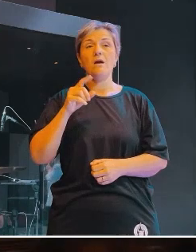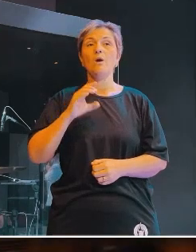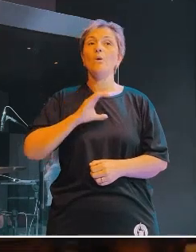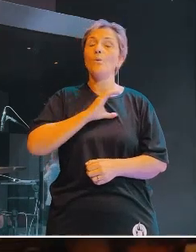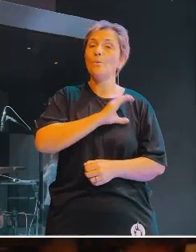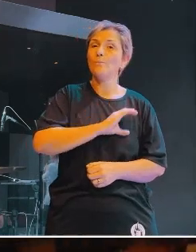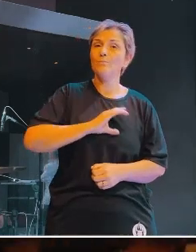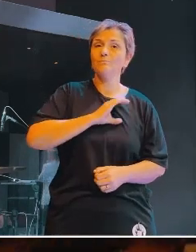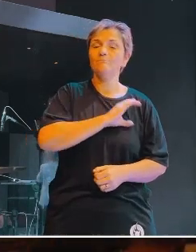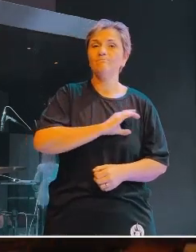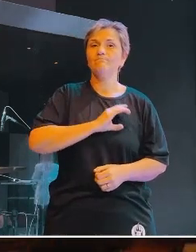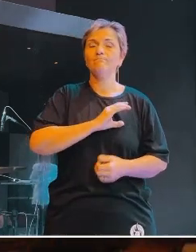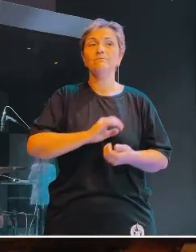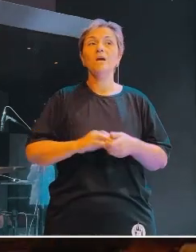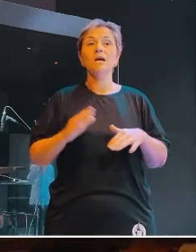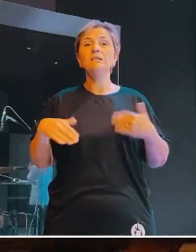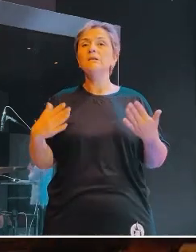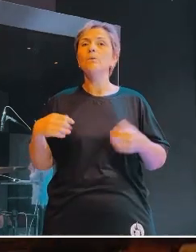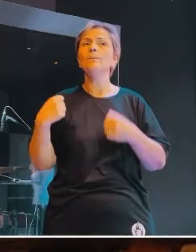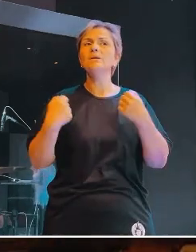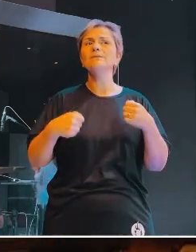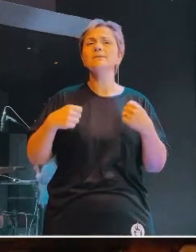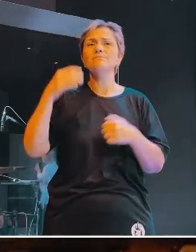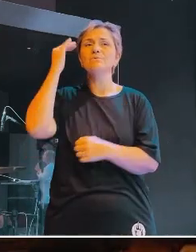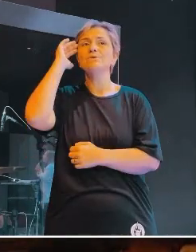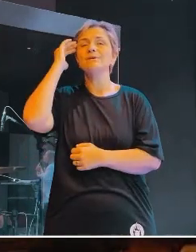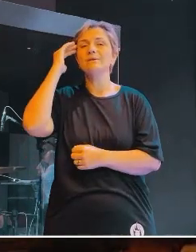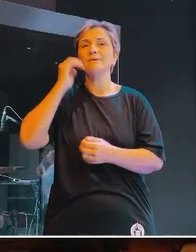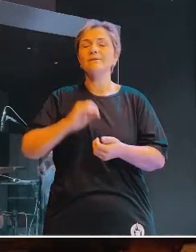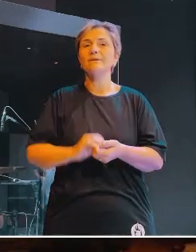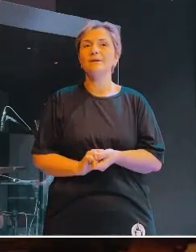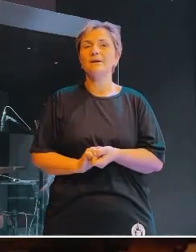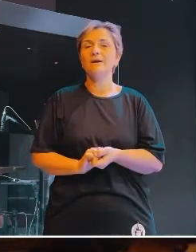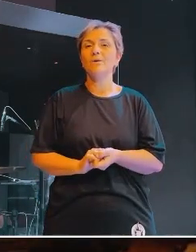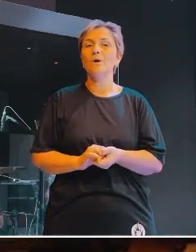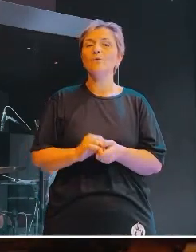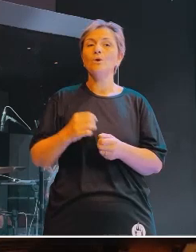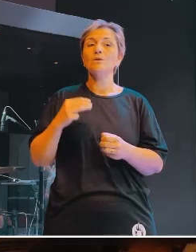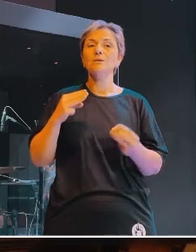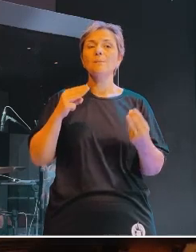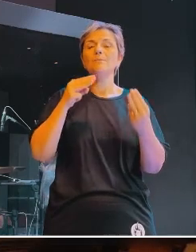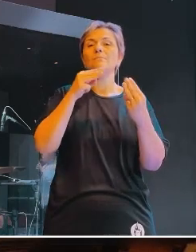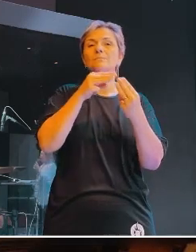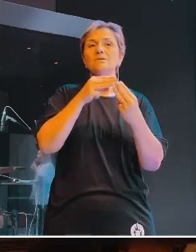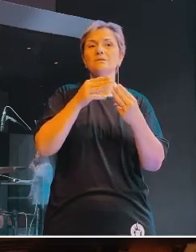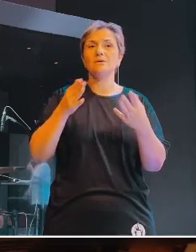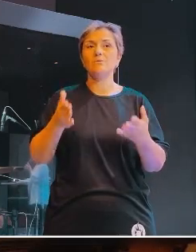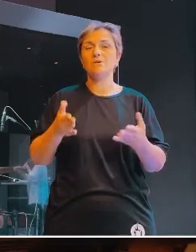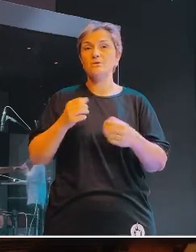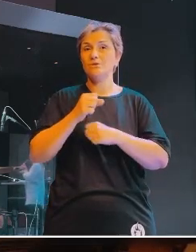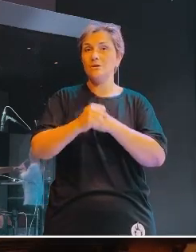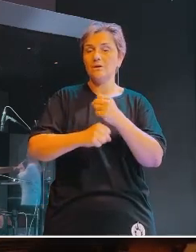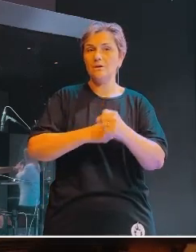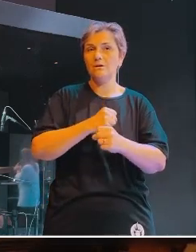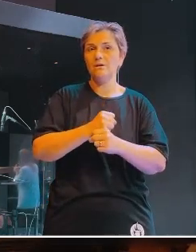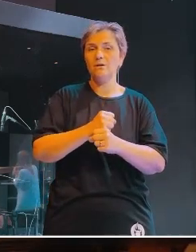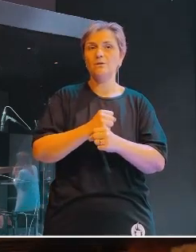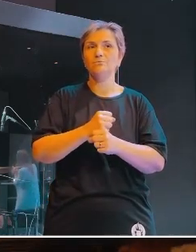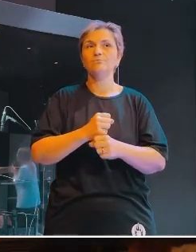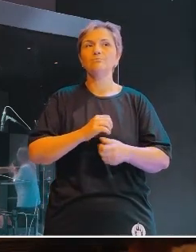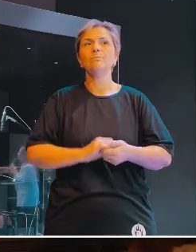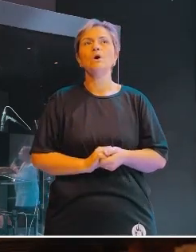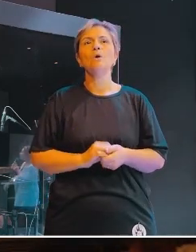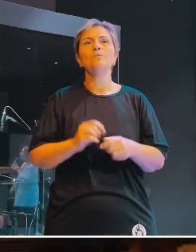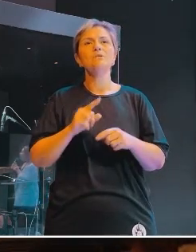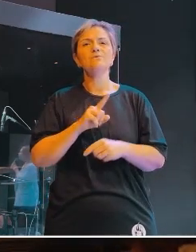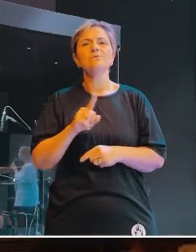compassivo. Então nós precisamos entender qual é a nossa missão esse ano. Porque se você ainda não percebeu em